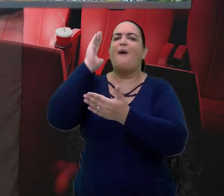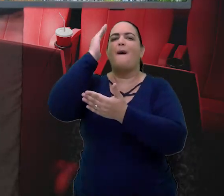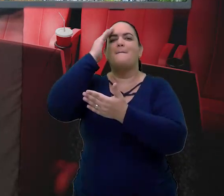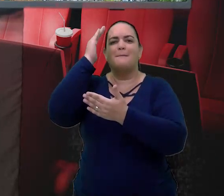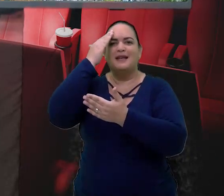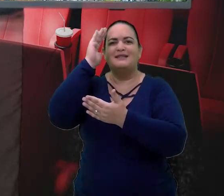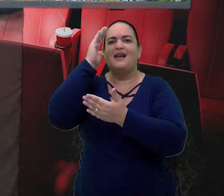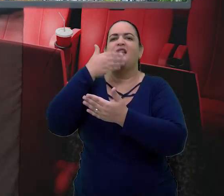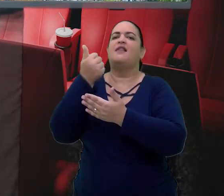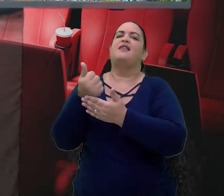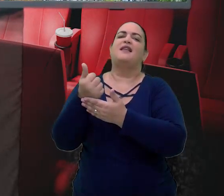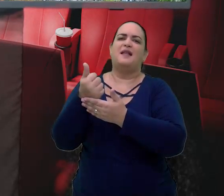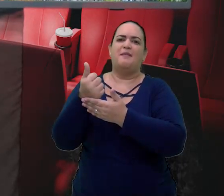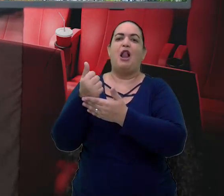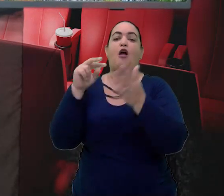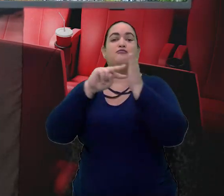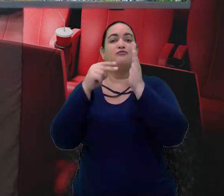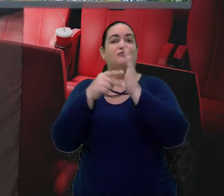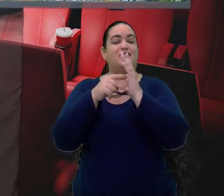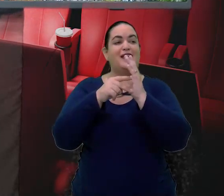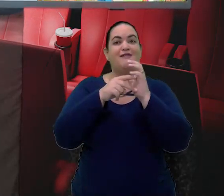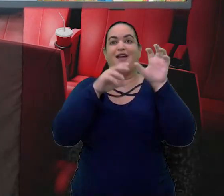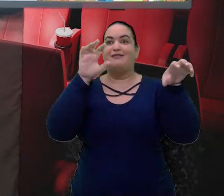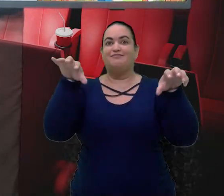e por que faz analogia com o filme.